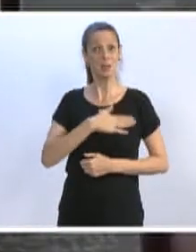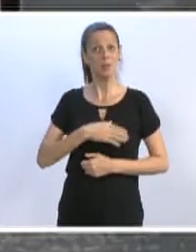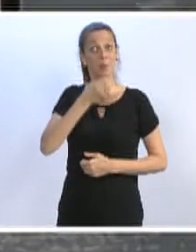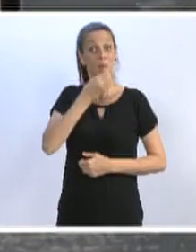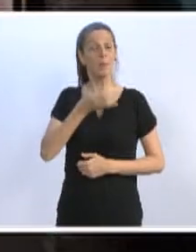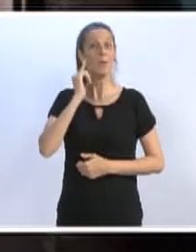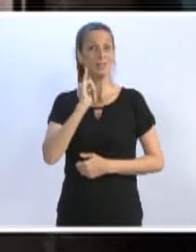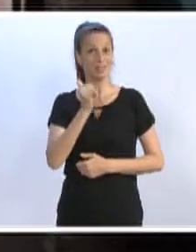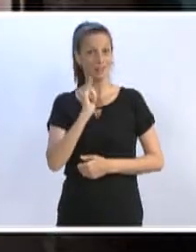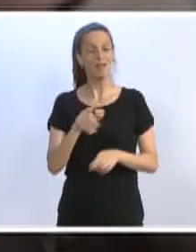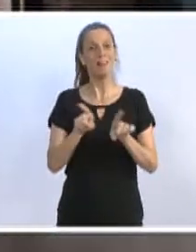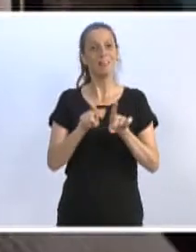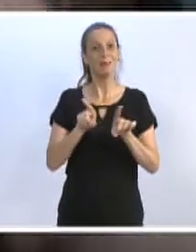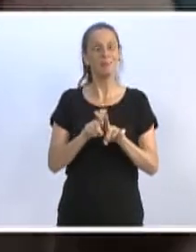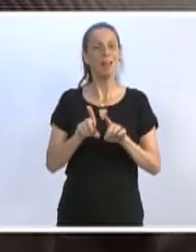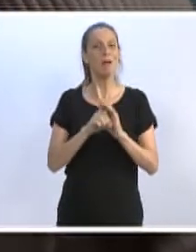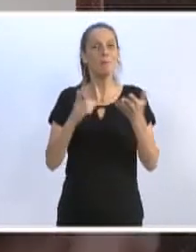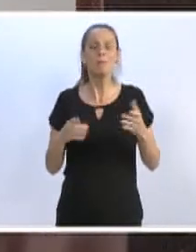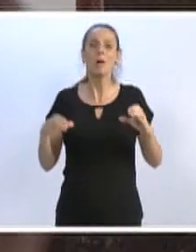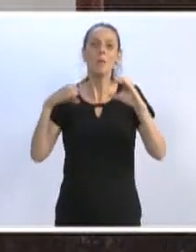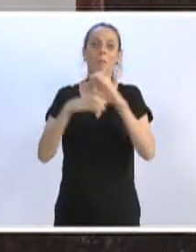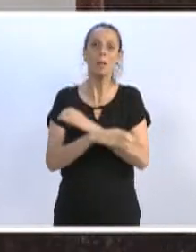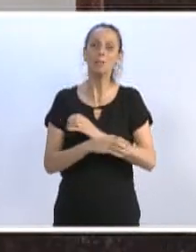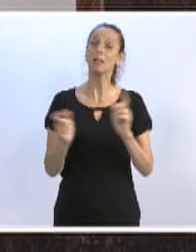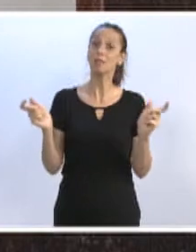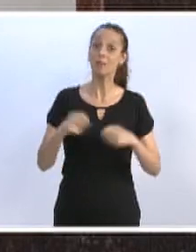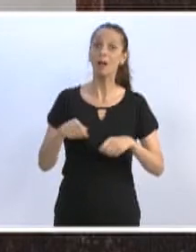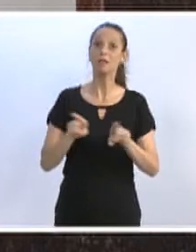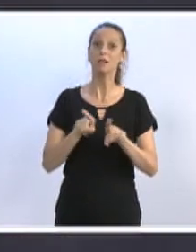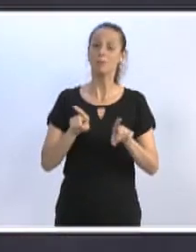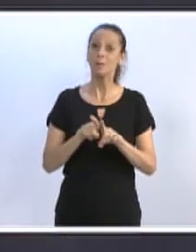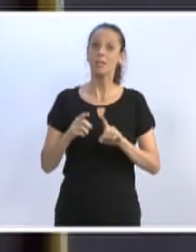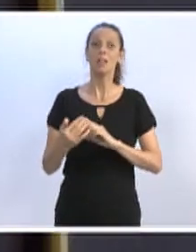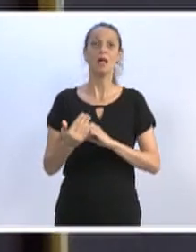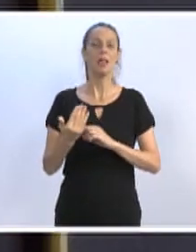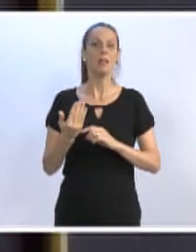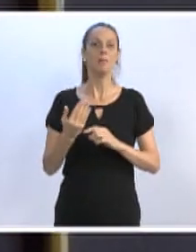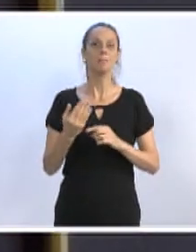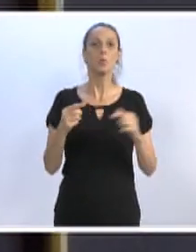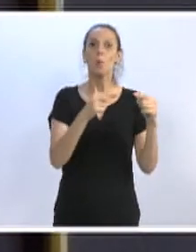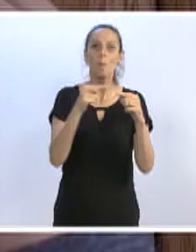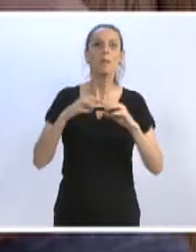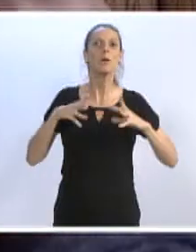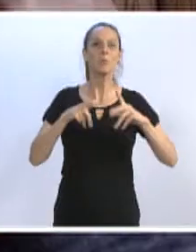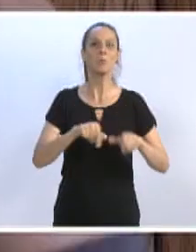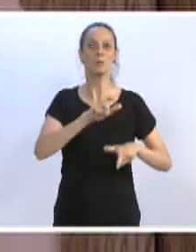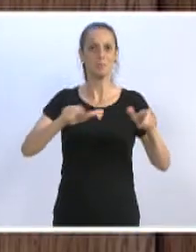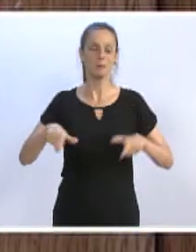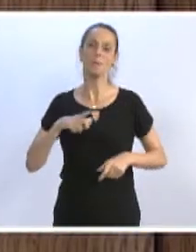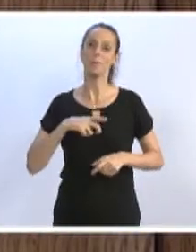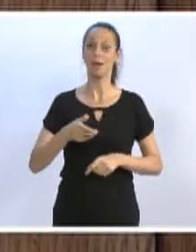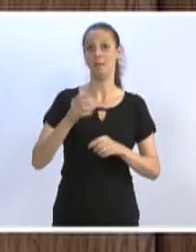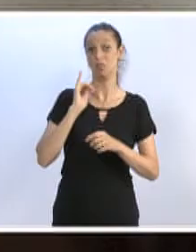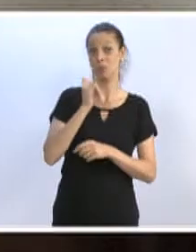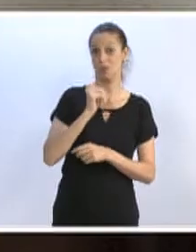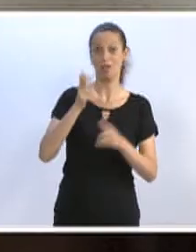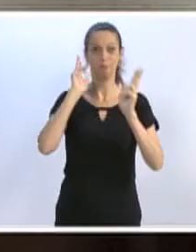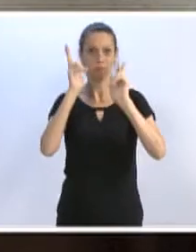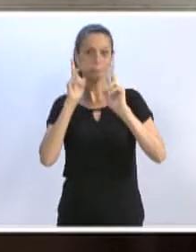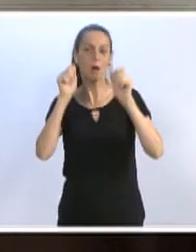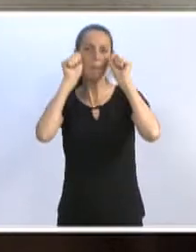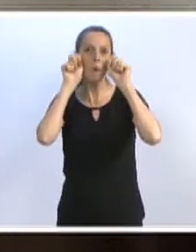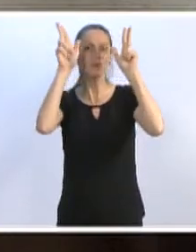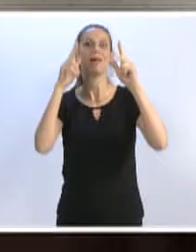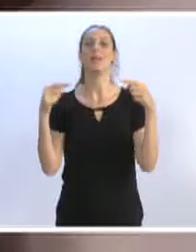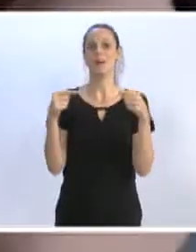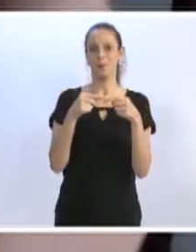história, ela é tão completa que é capaz de suprir todos os gostos. Se quiser história de aventura, Moisés tem muito para nos